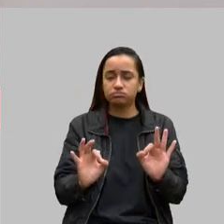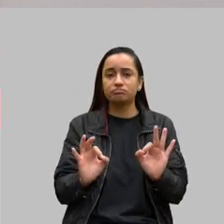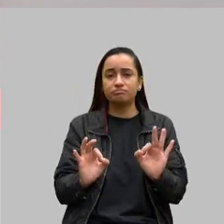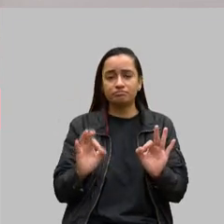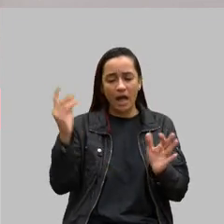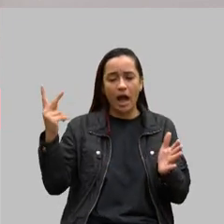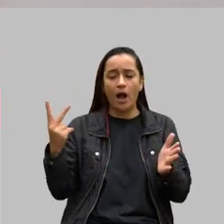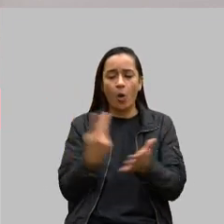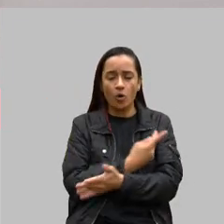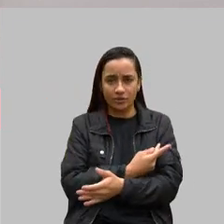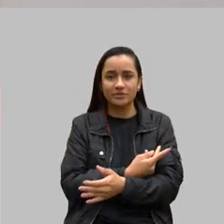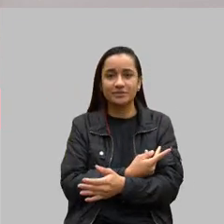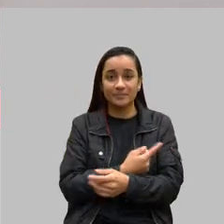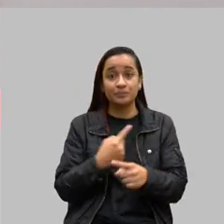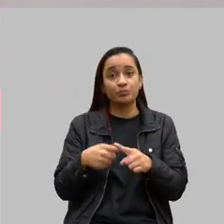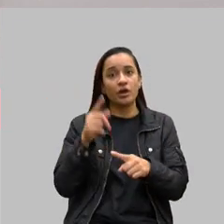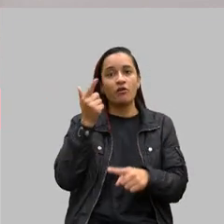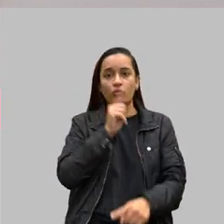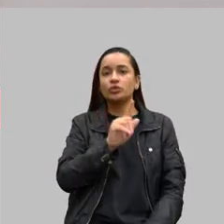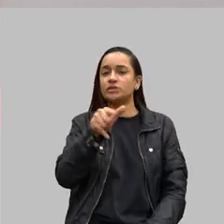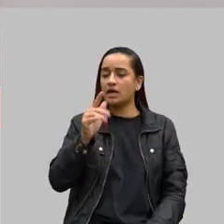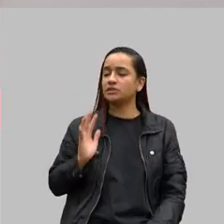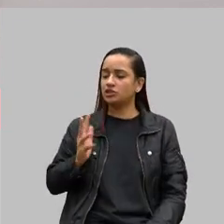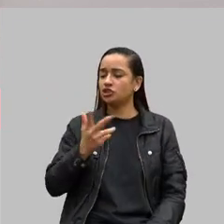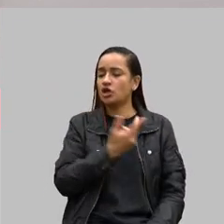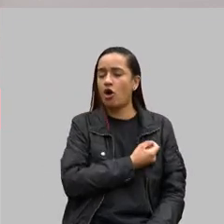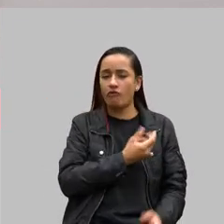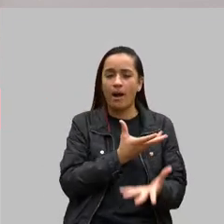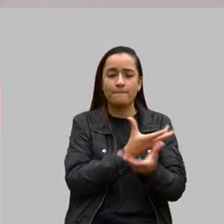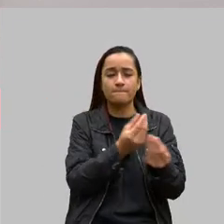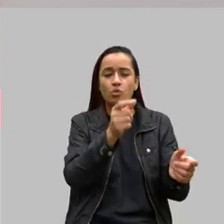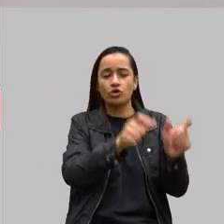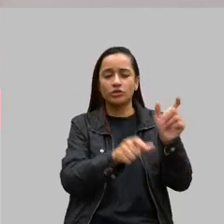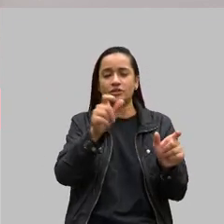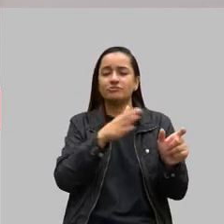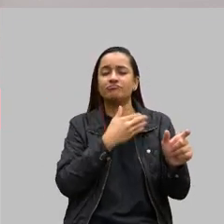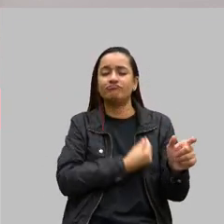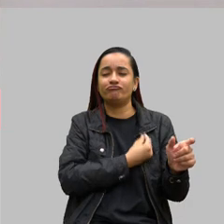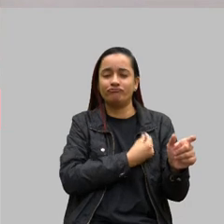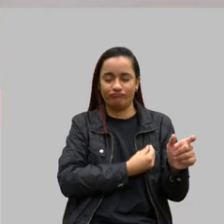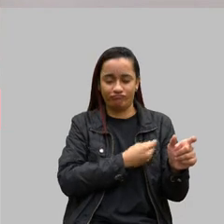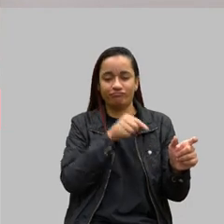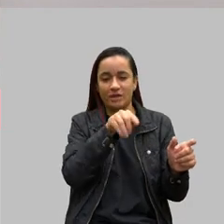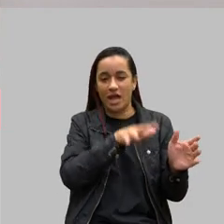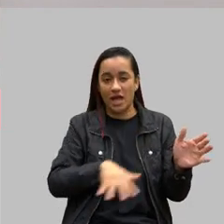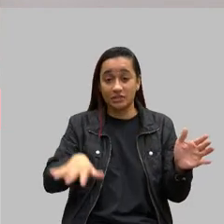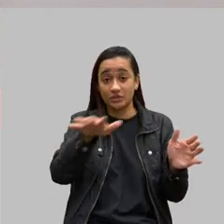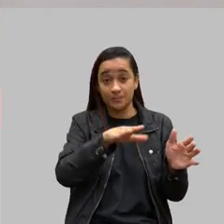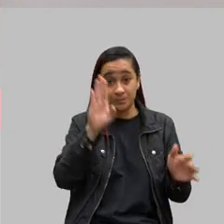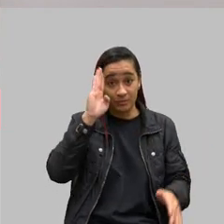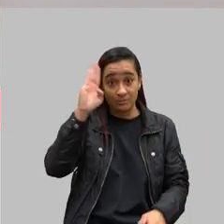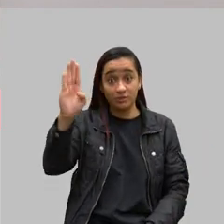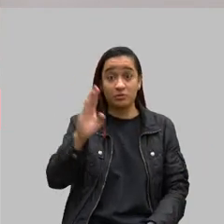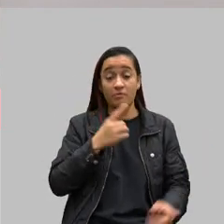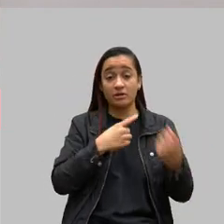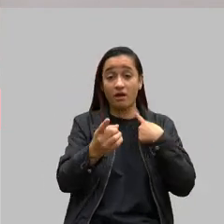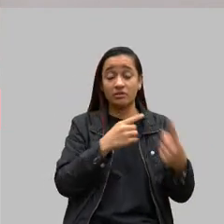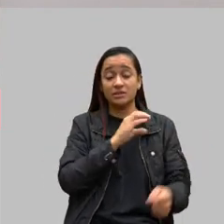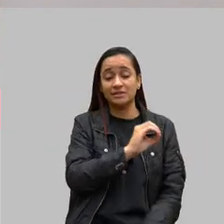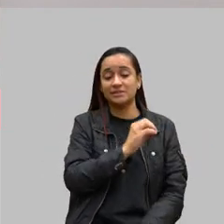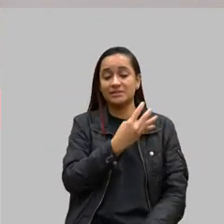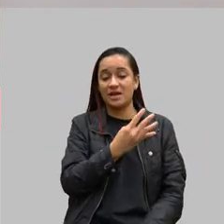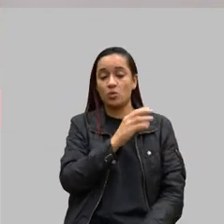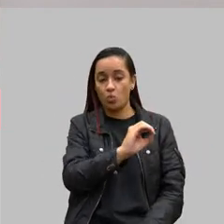acontecer que eu acho que vai salvar muitas vidas naquela região eh principalmente da 040 que a gente tem visto muito